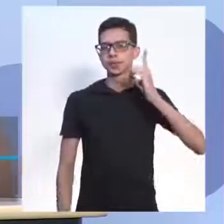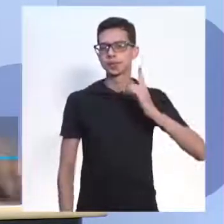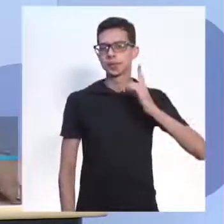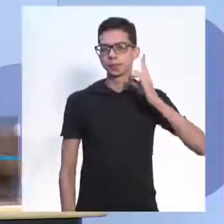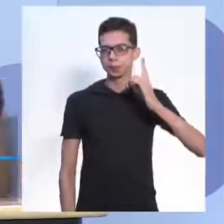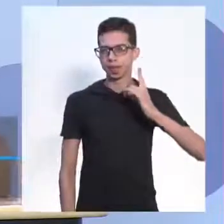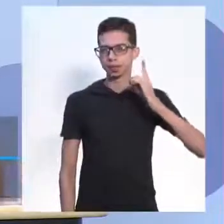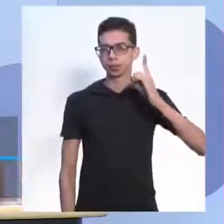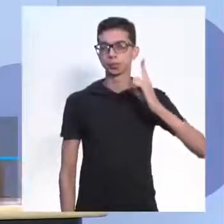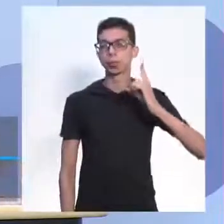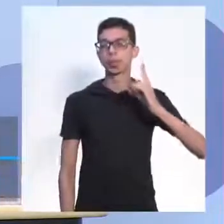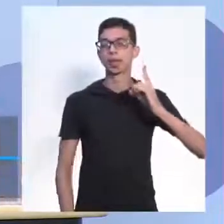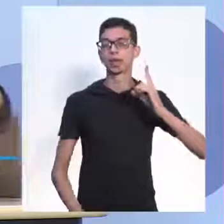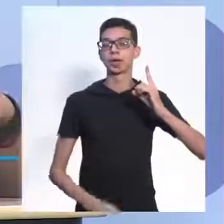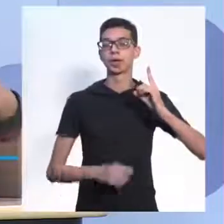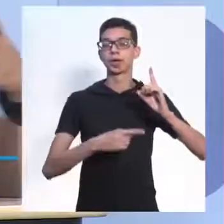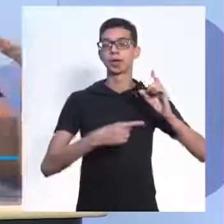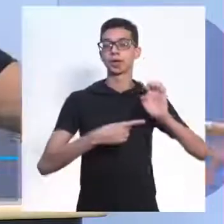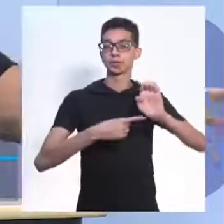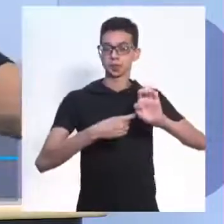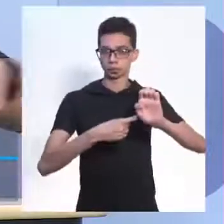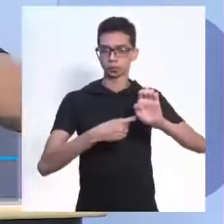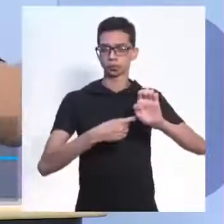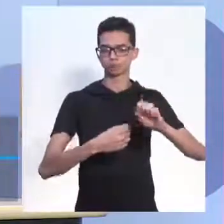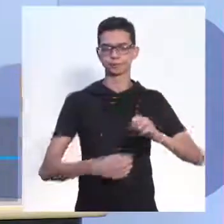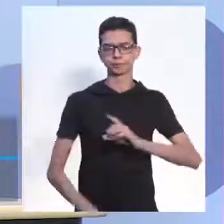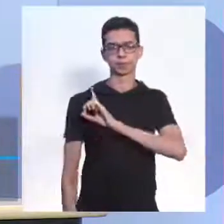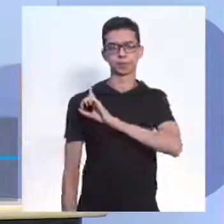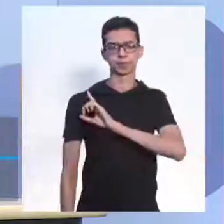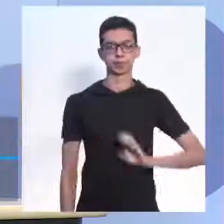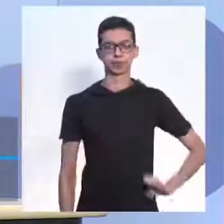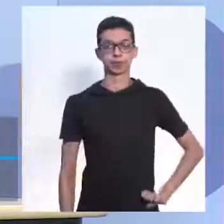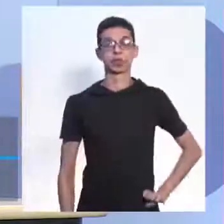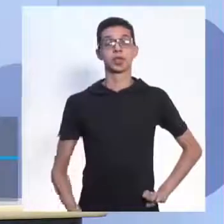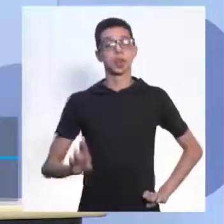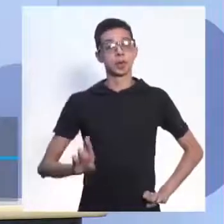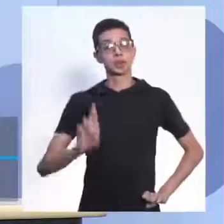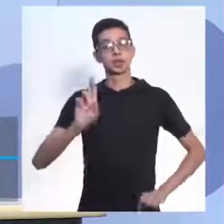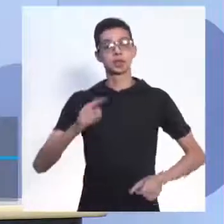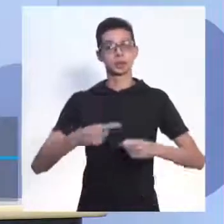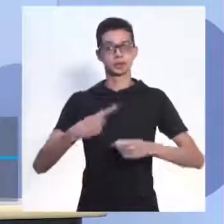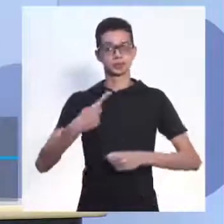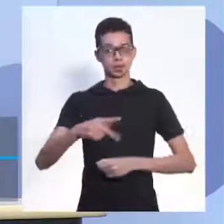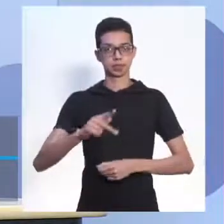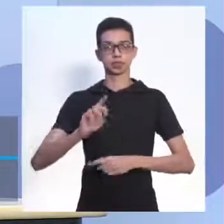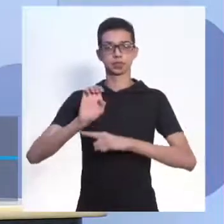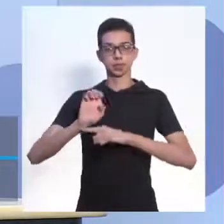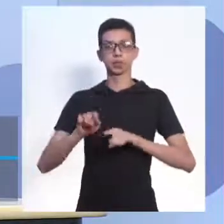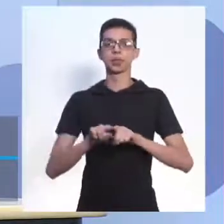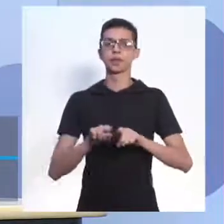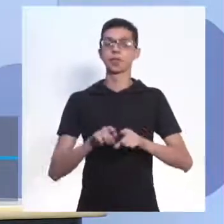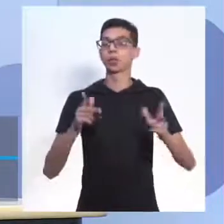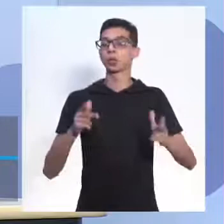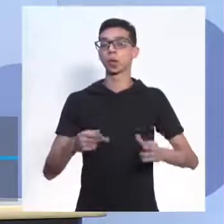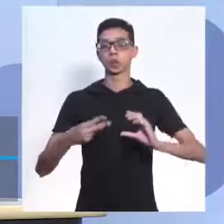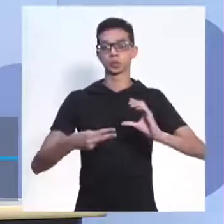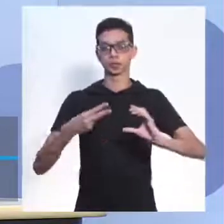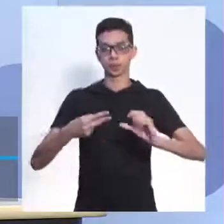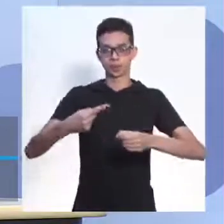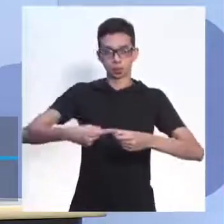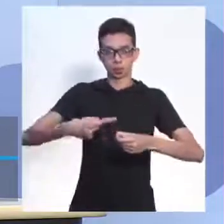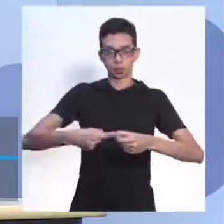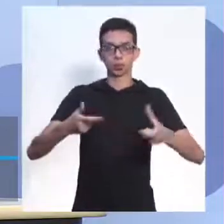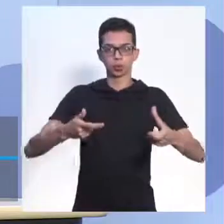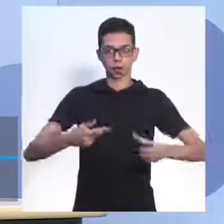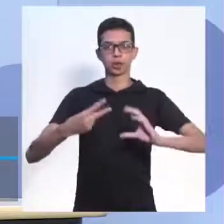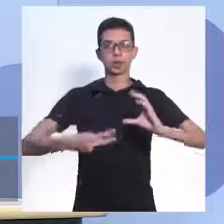ele vai ali representará sua cidade ou né uma parte ali do Estado assim como a câmara municipal que muitas vezes ela